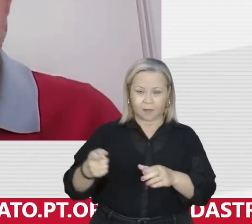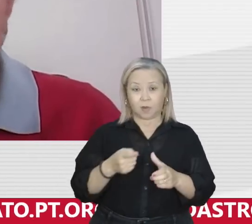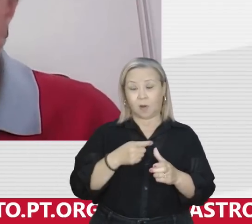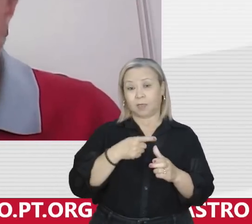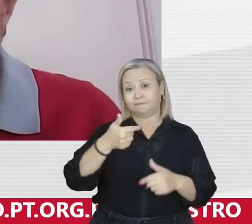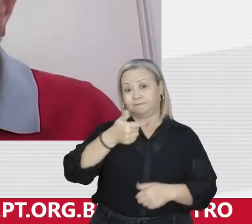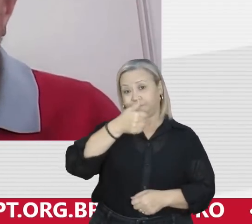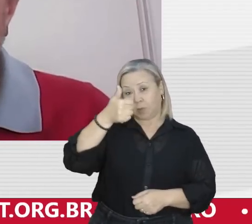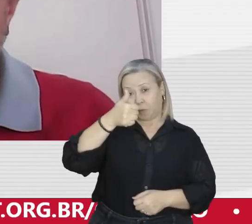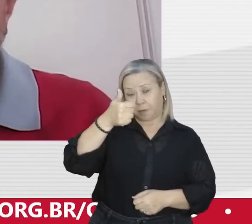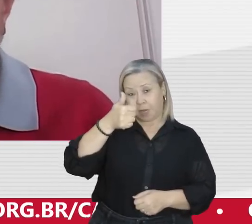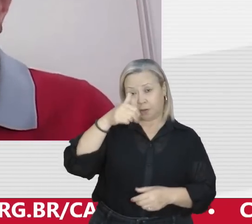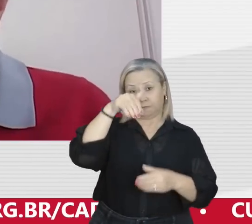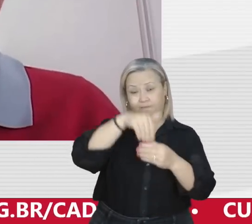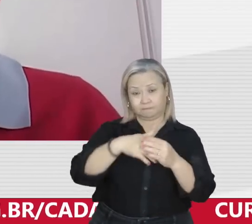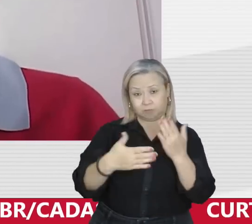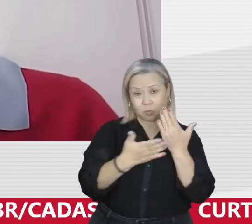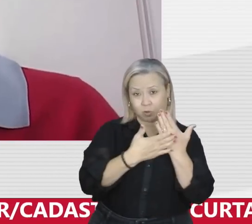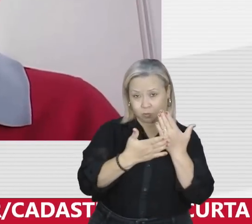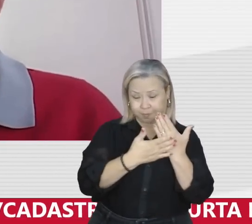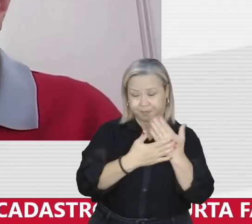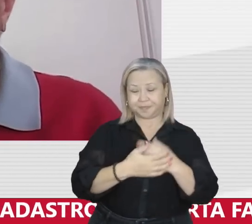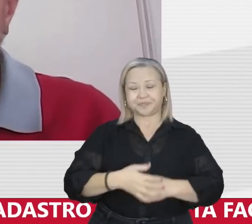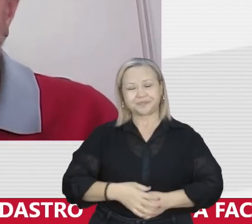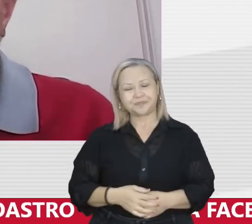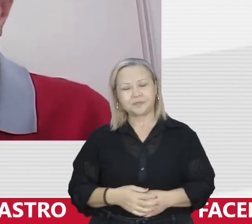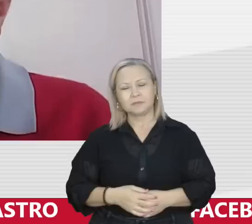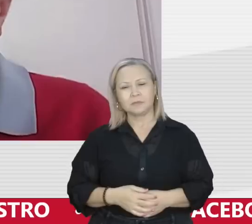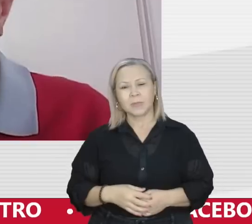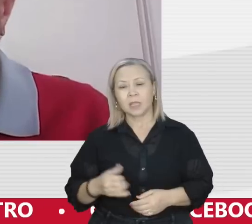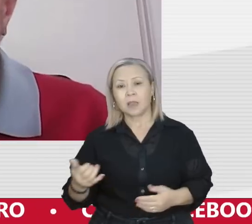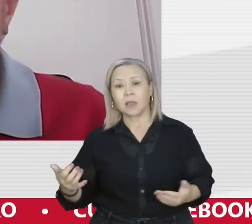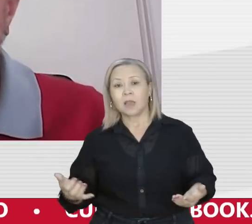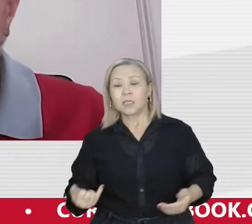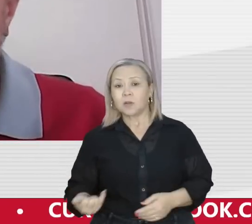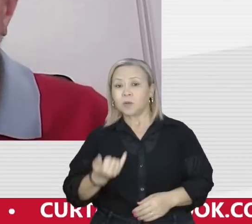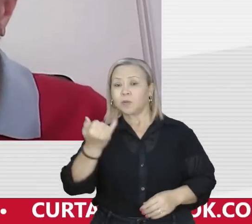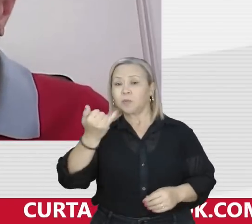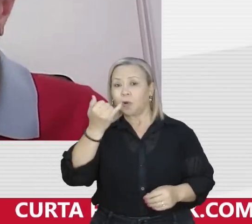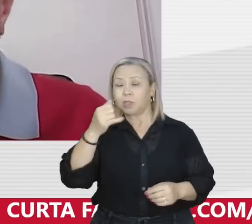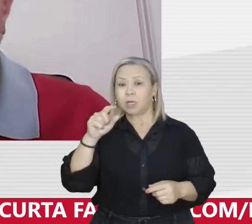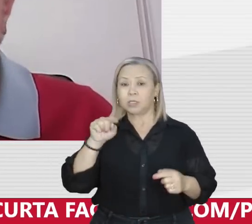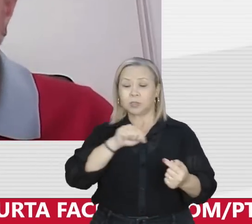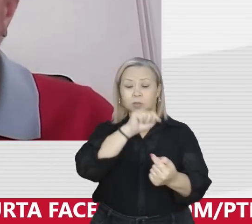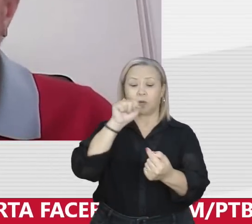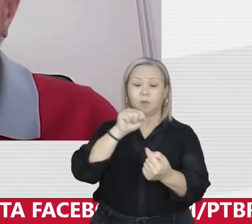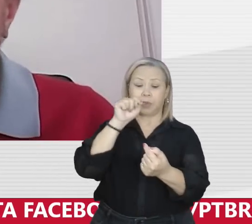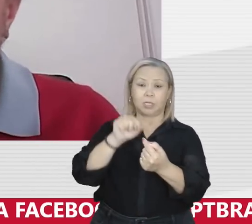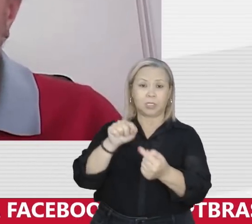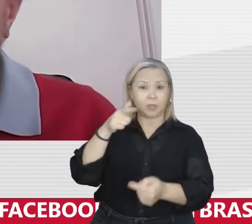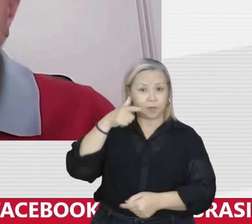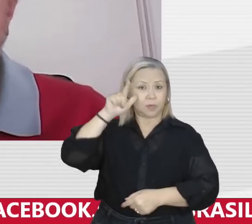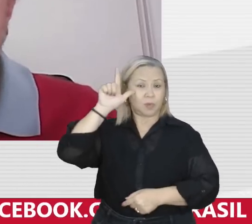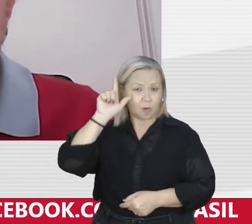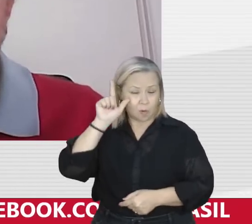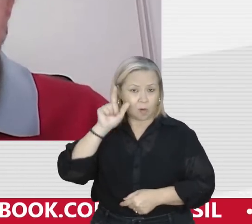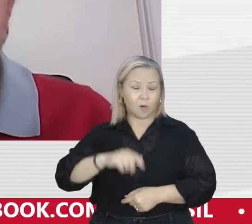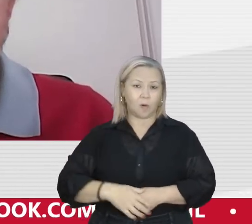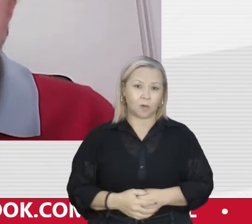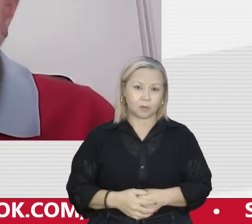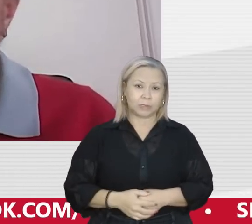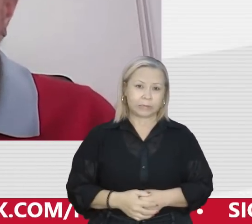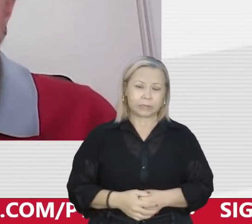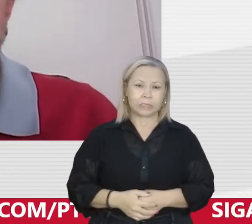Então, o grande objetivo aliás, ontem a Globo News deu uma colher de chá, né, para o Ciro e para